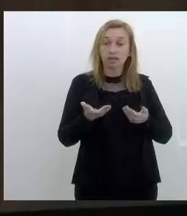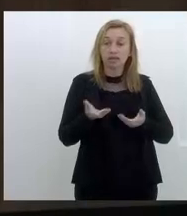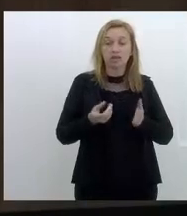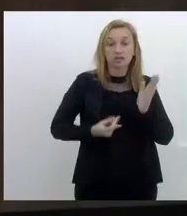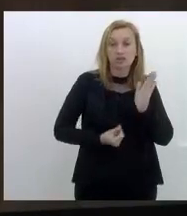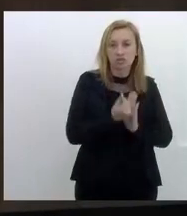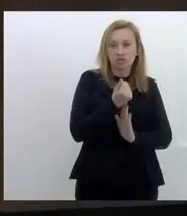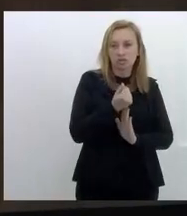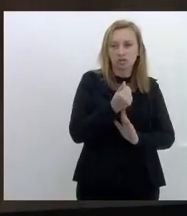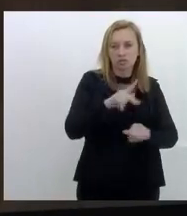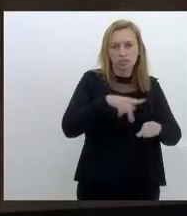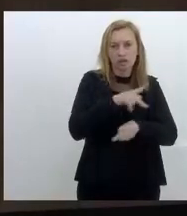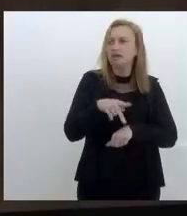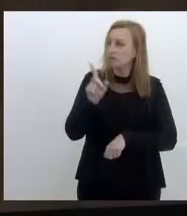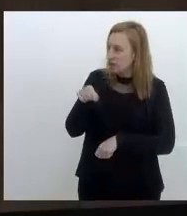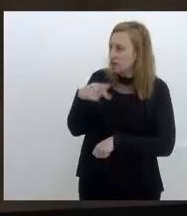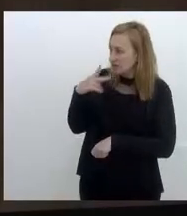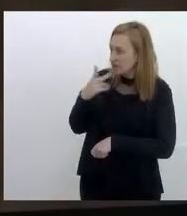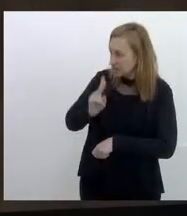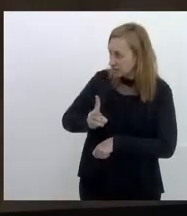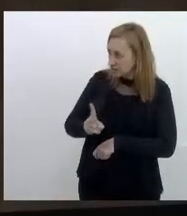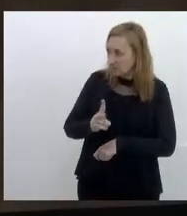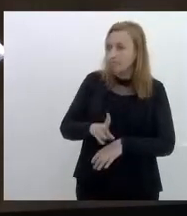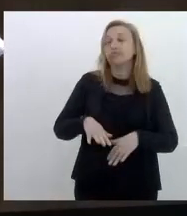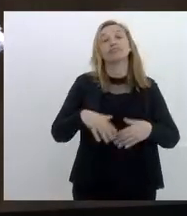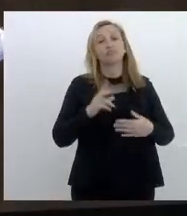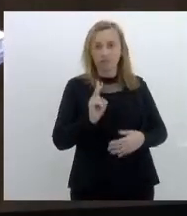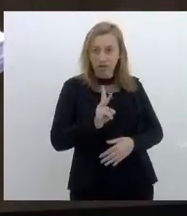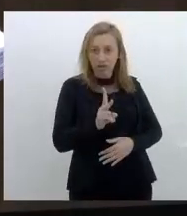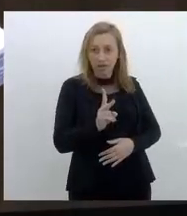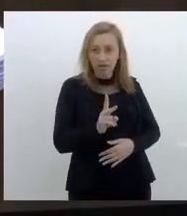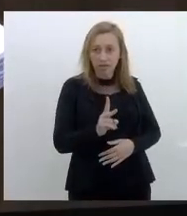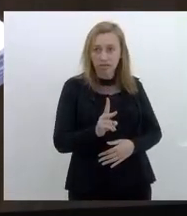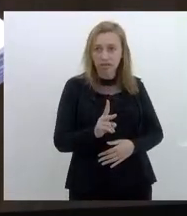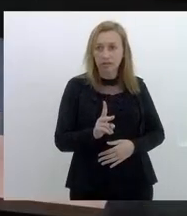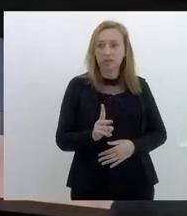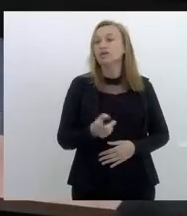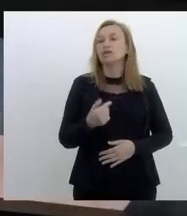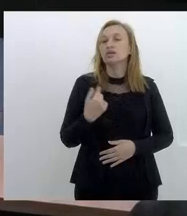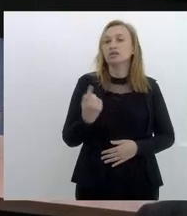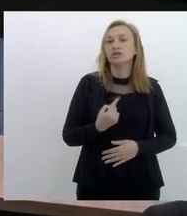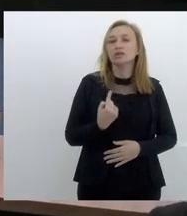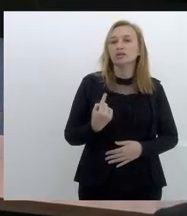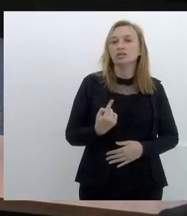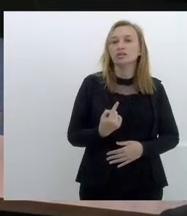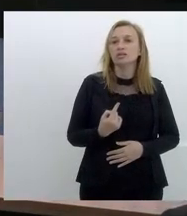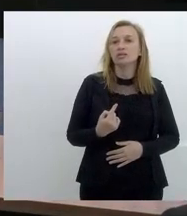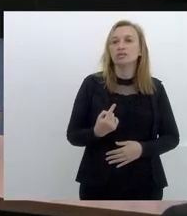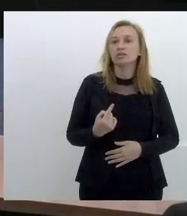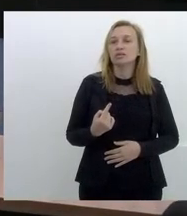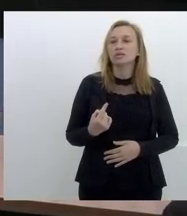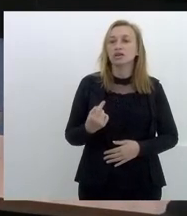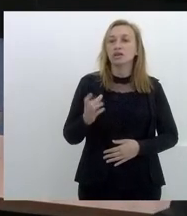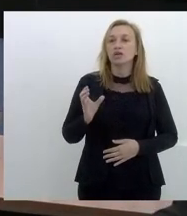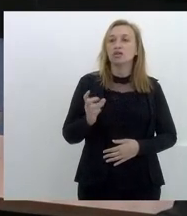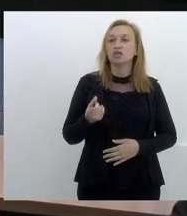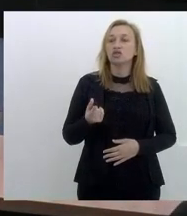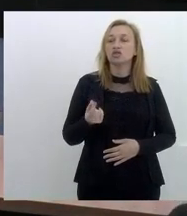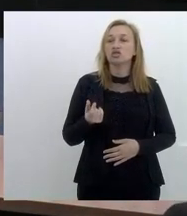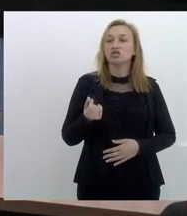País Não é isso que ele que ele fala toda hora não é isso nós vamos achar as fortunas